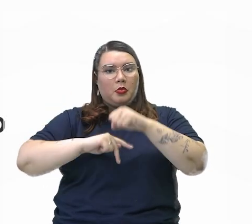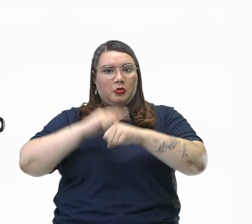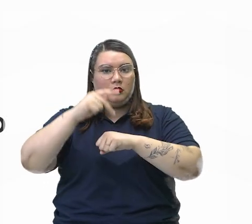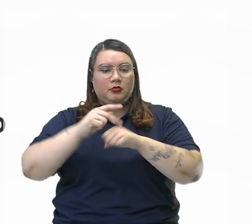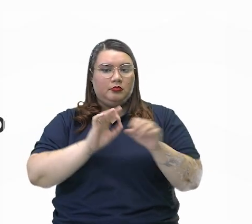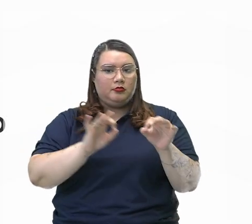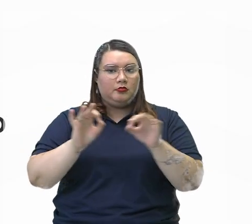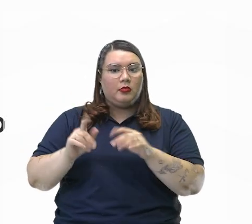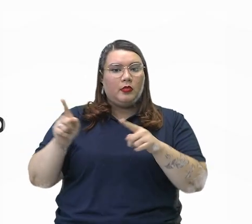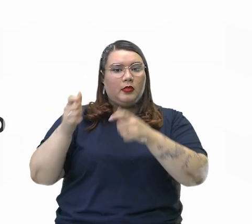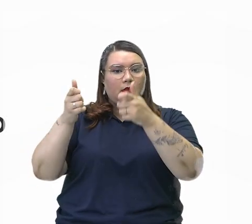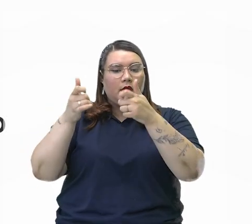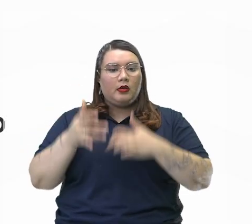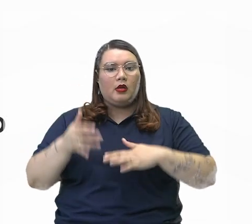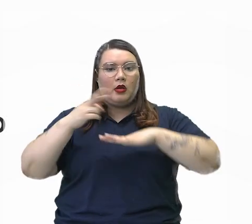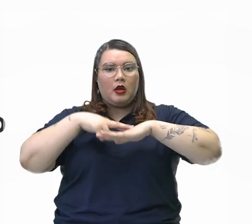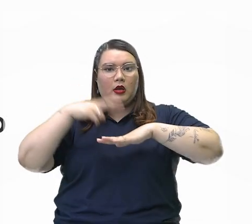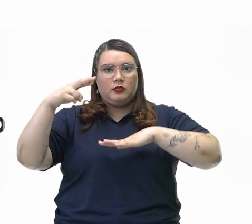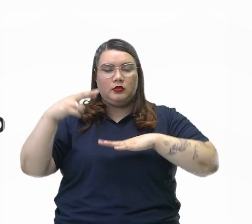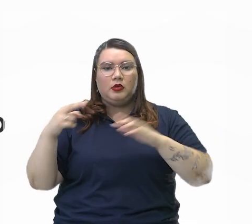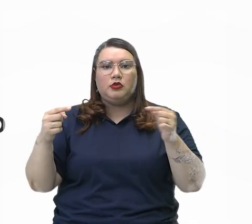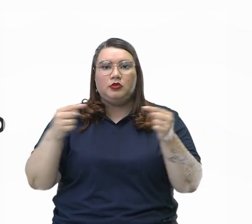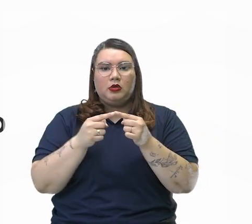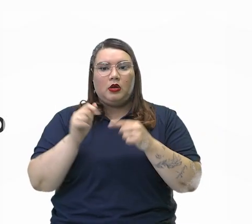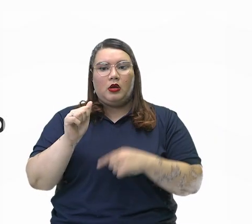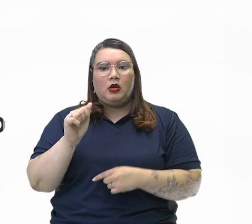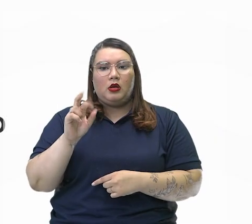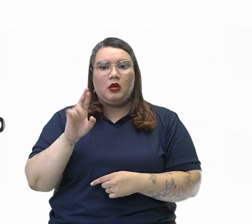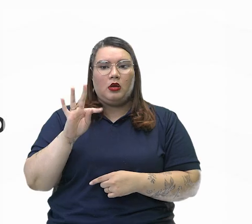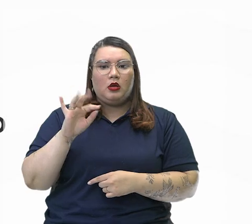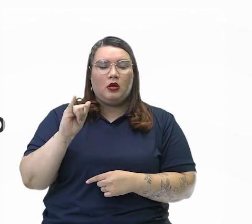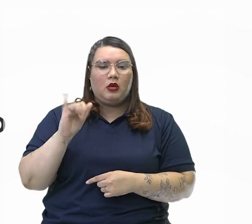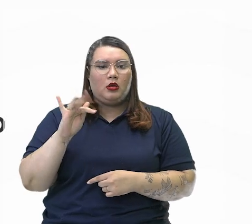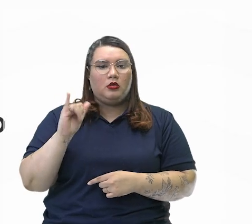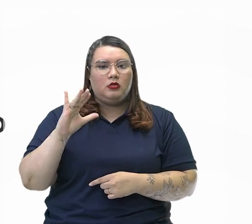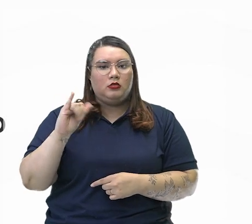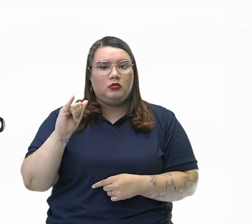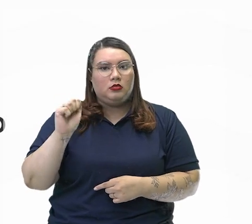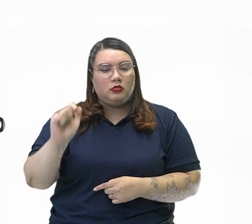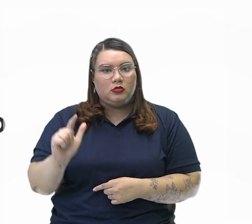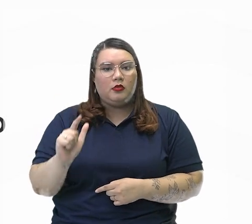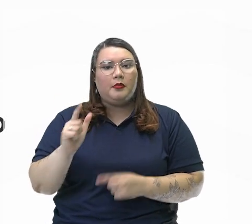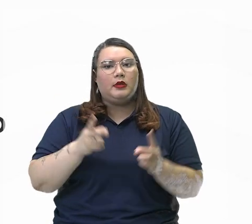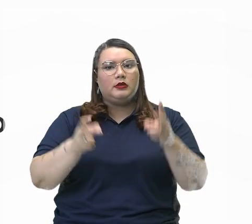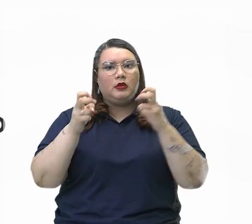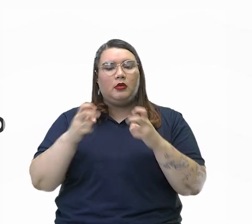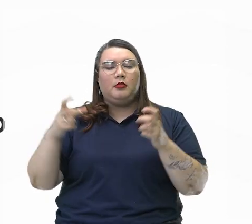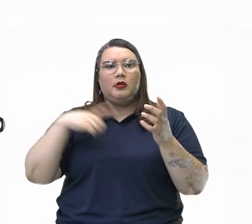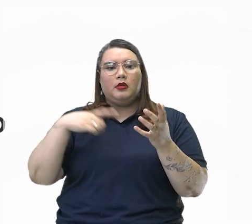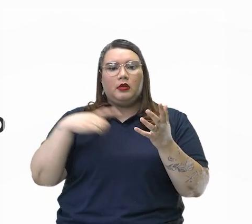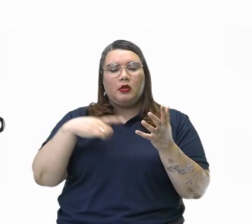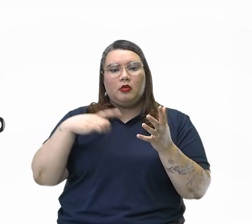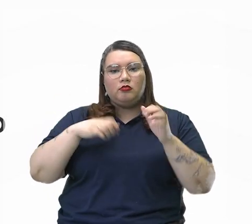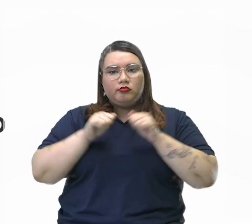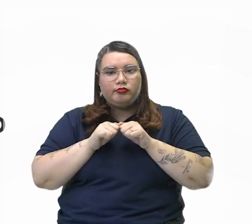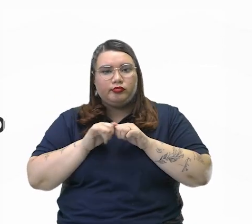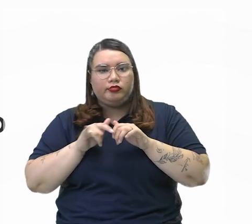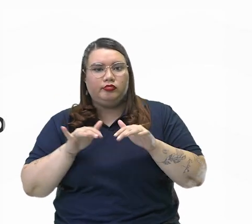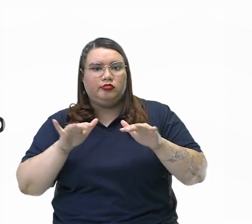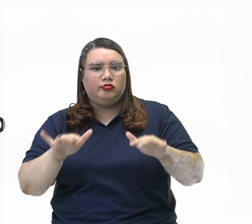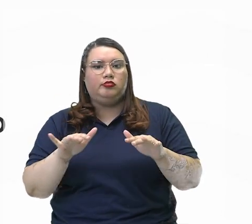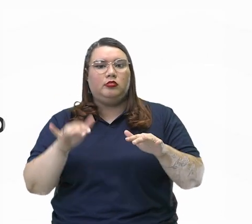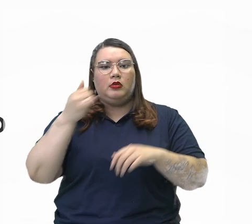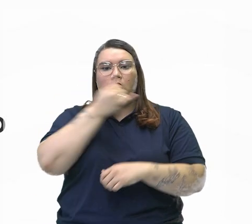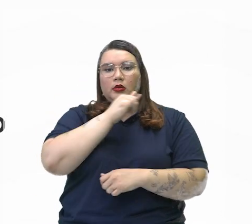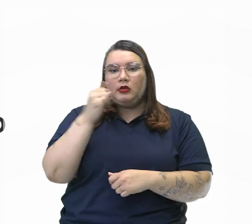da radioatividade artificial, como eu disse, nós vamos ver que existem aí a liberação